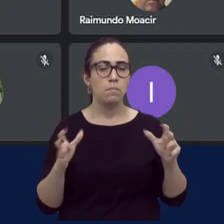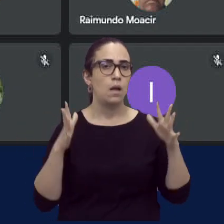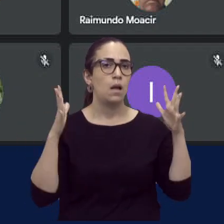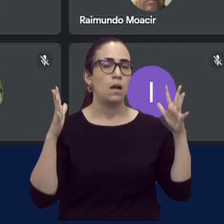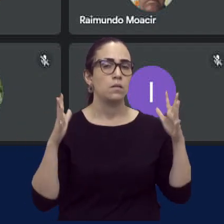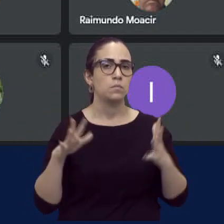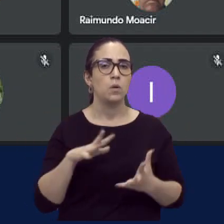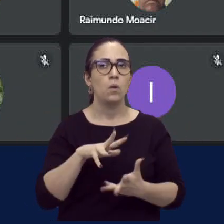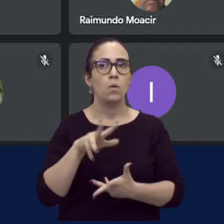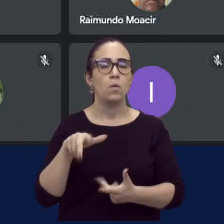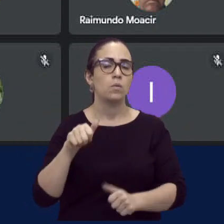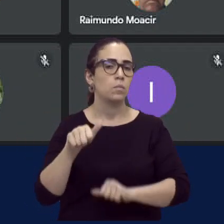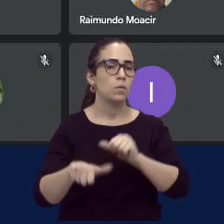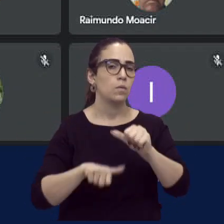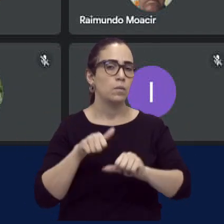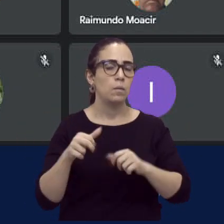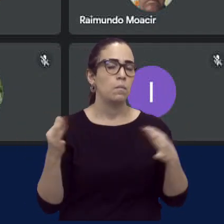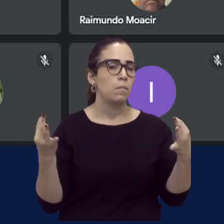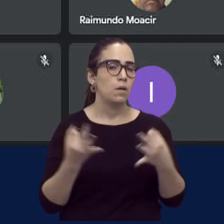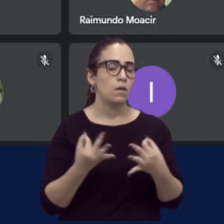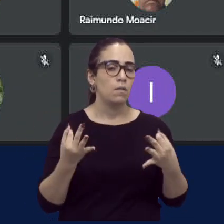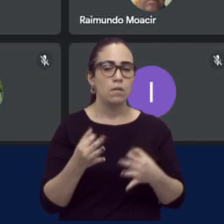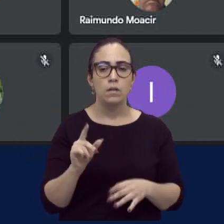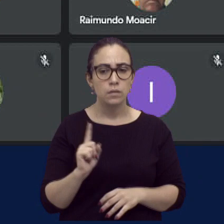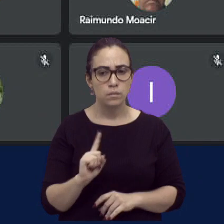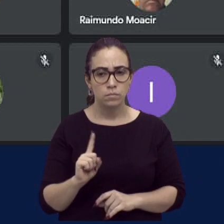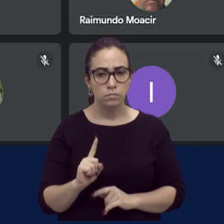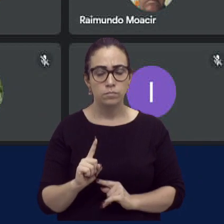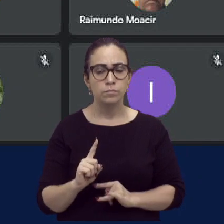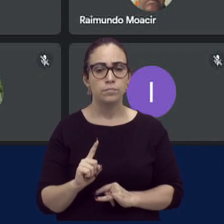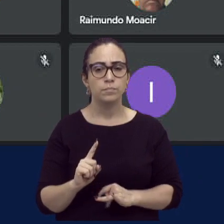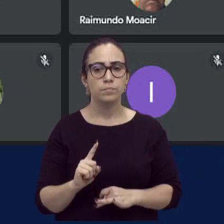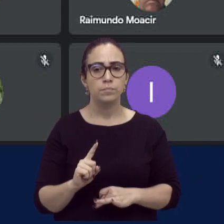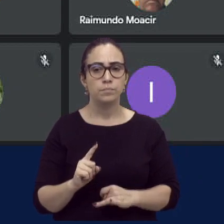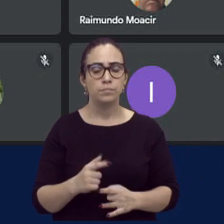mudar o mundo. É uma